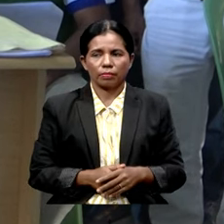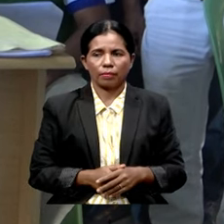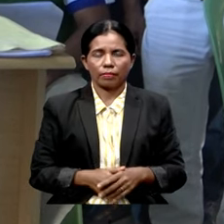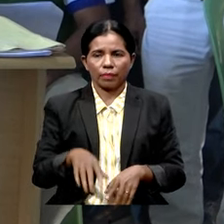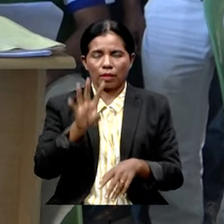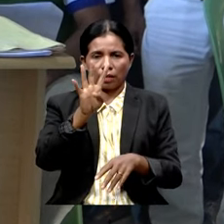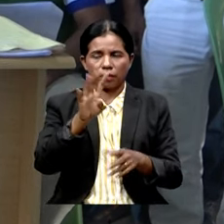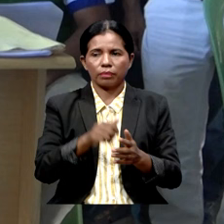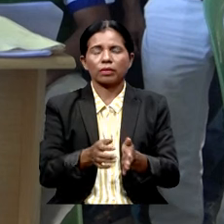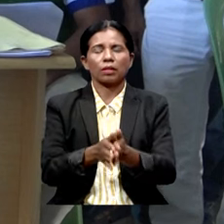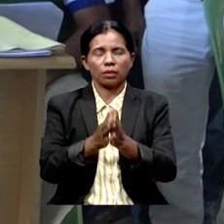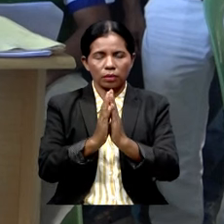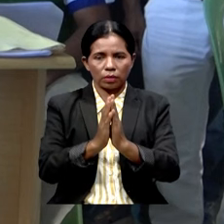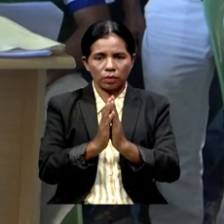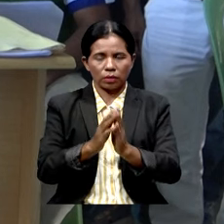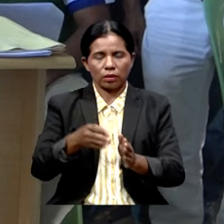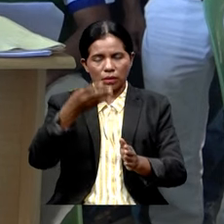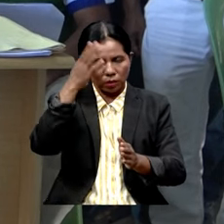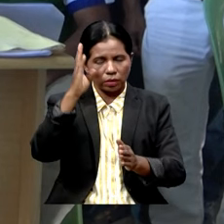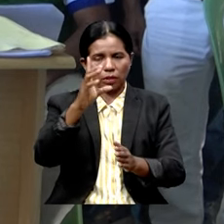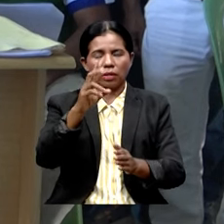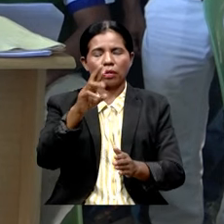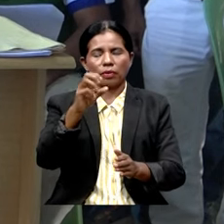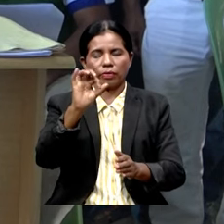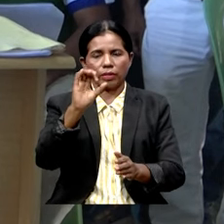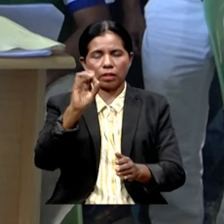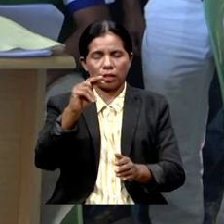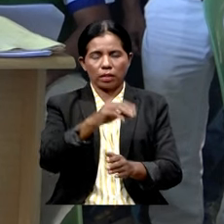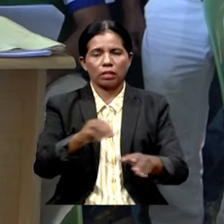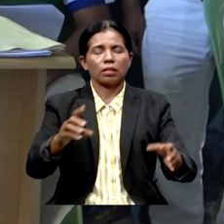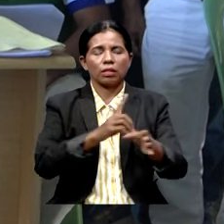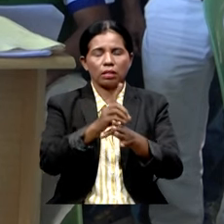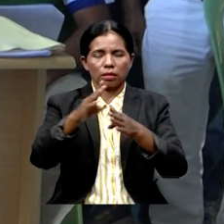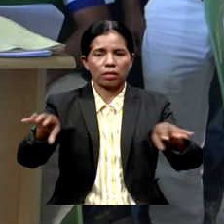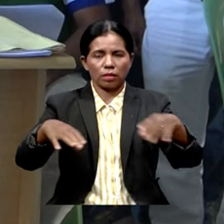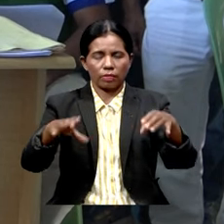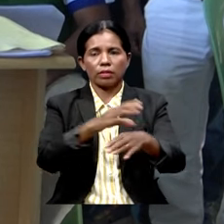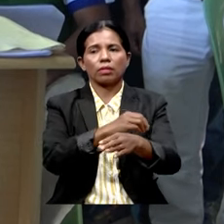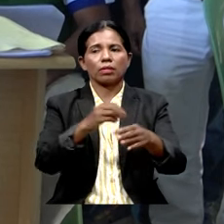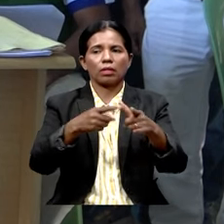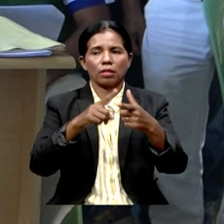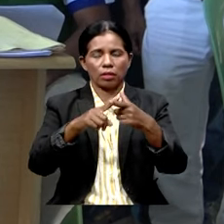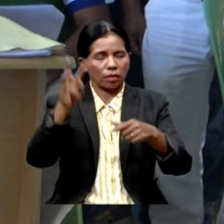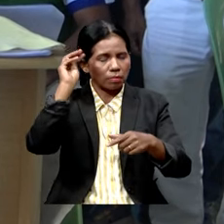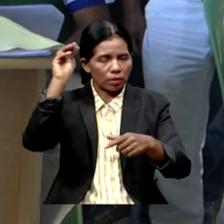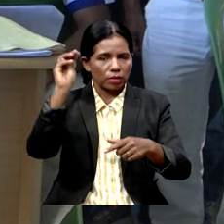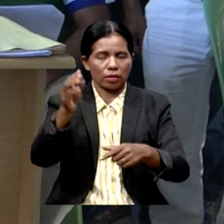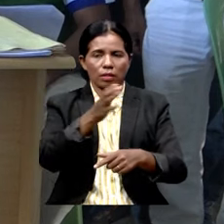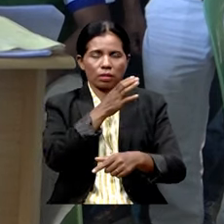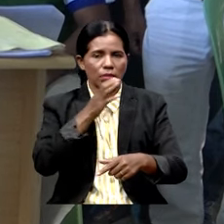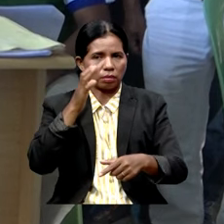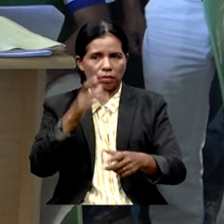Hab, justo ato senhor Rufino, Janessa, diretor-geral de serviços corporativos, Ministério de